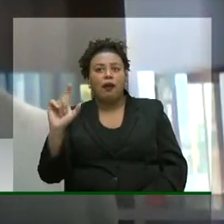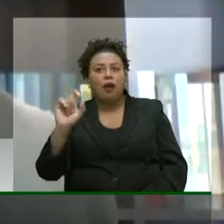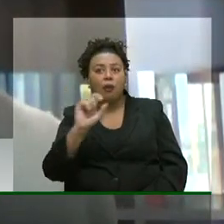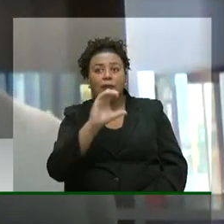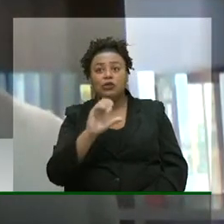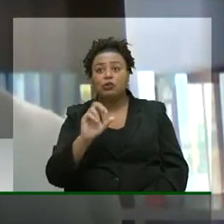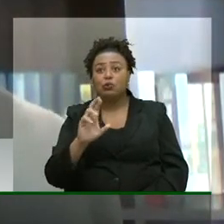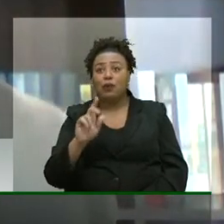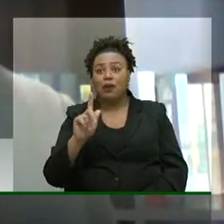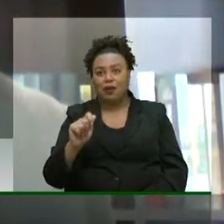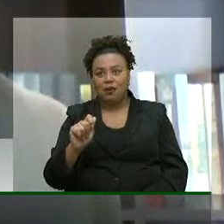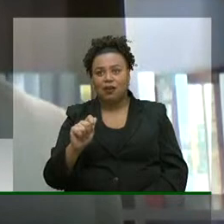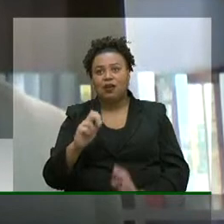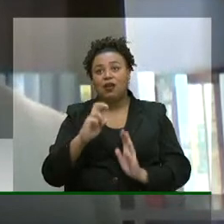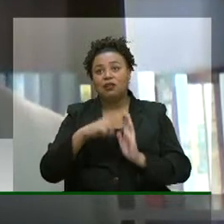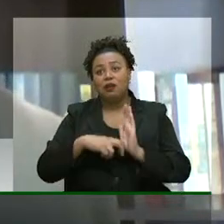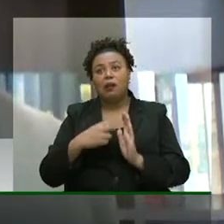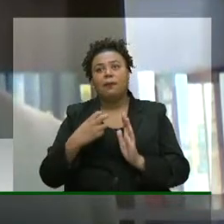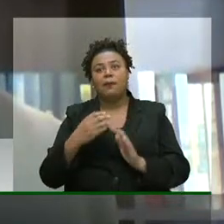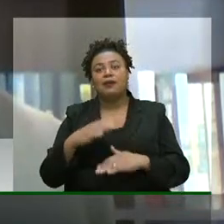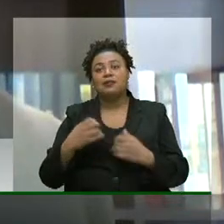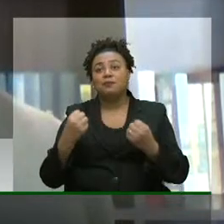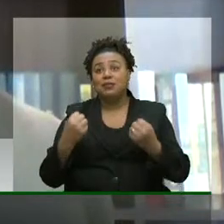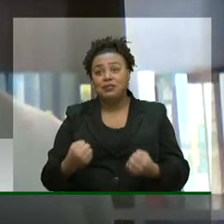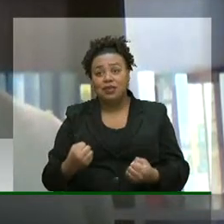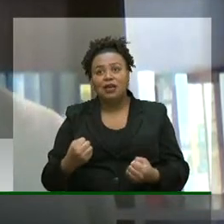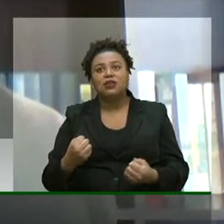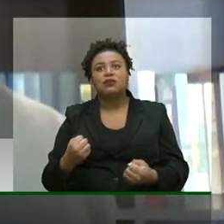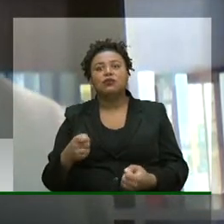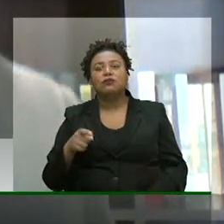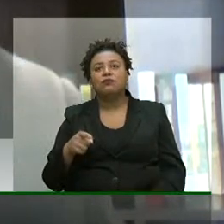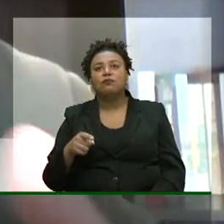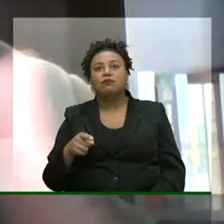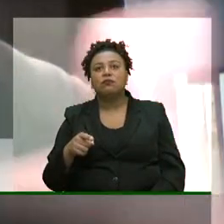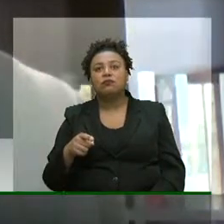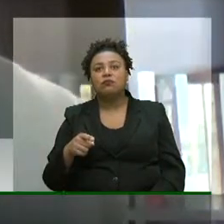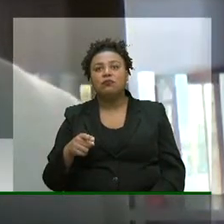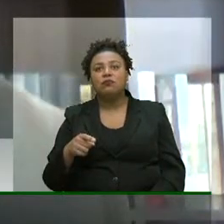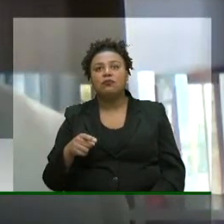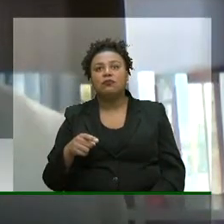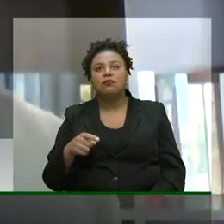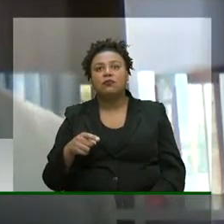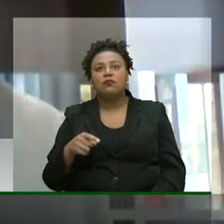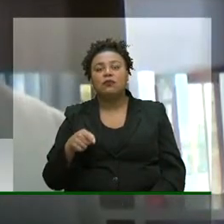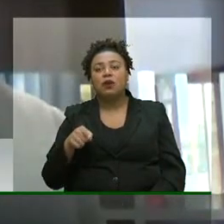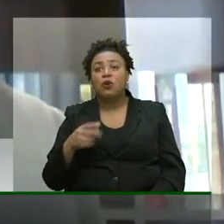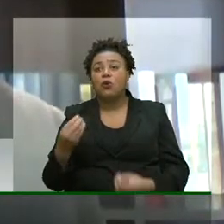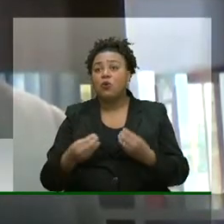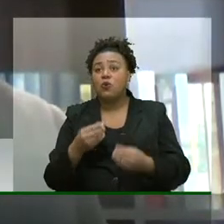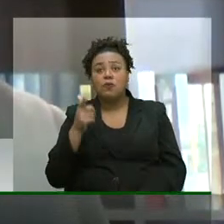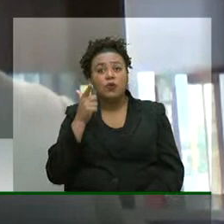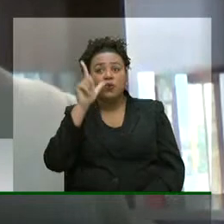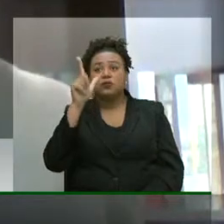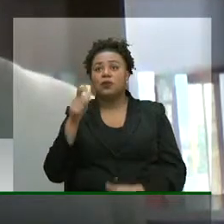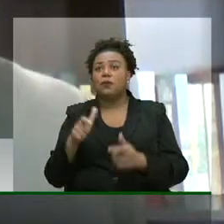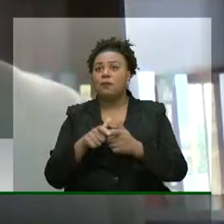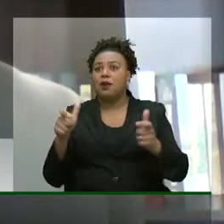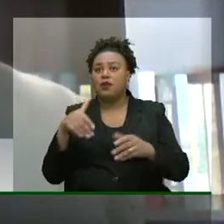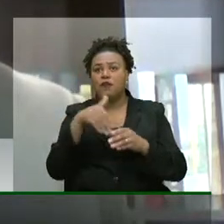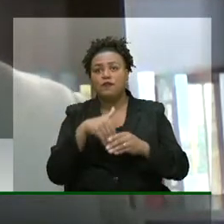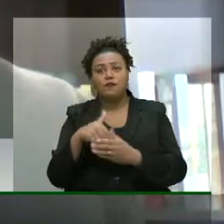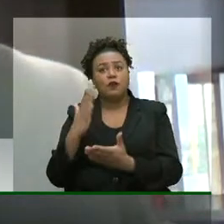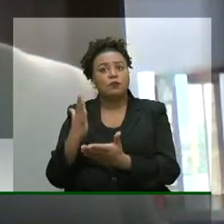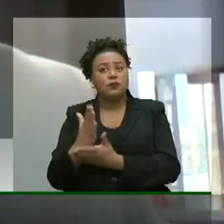carga tributária, onera as pessoas de menor renda, e como não conseguiu maioria de votos para